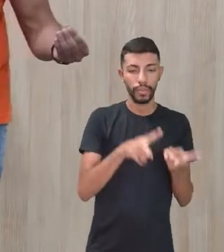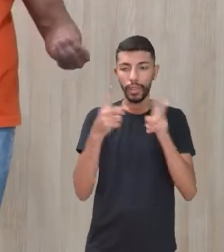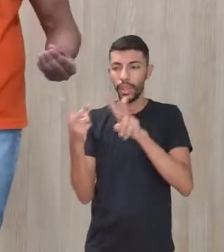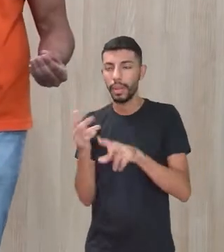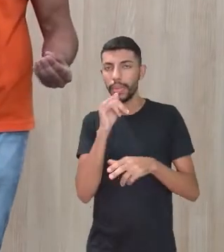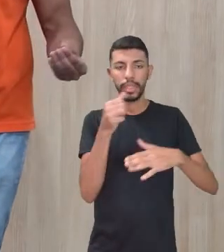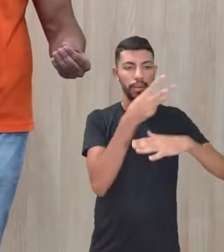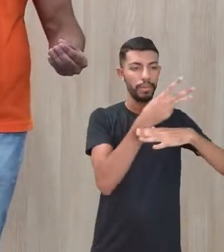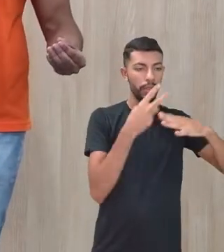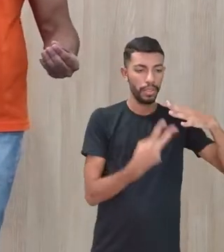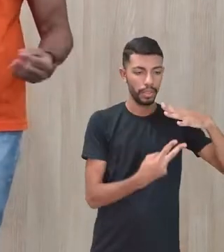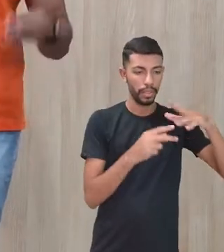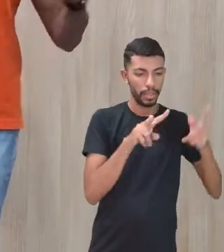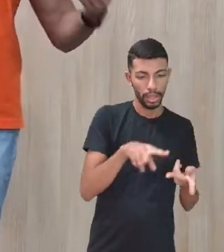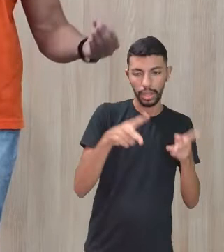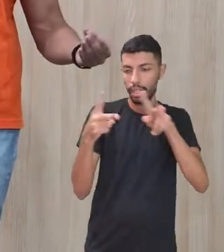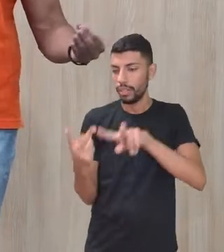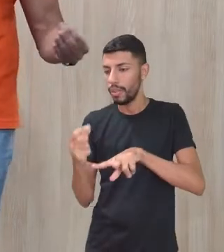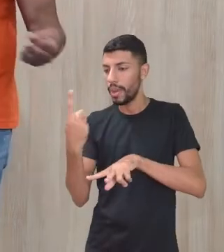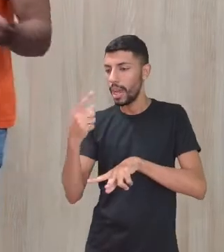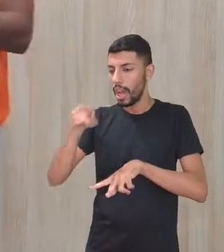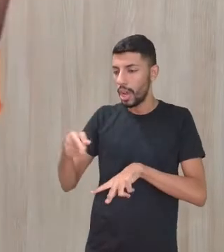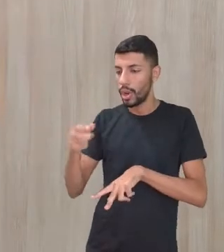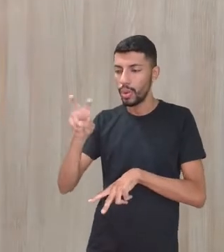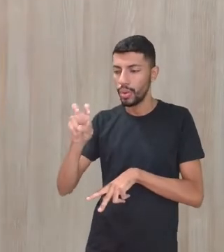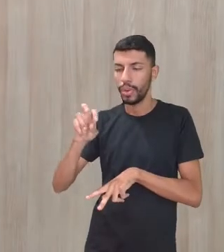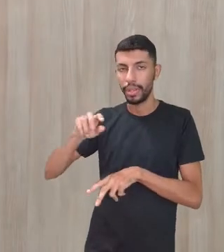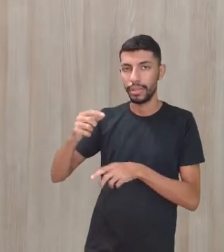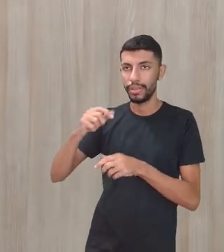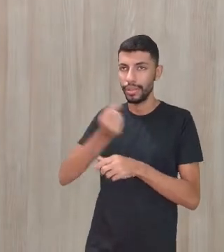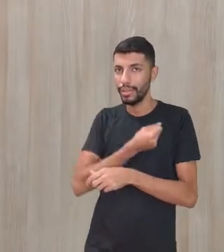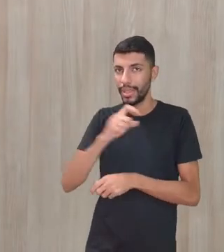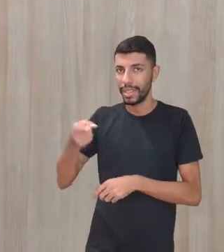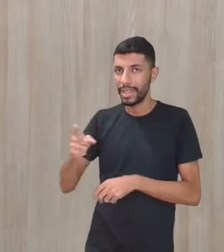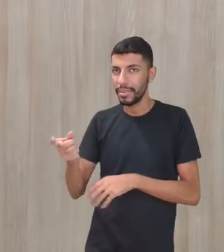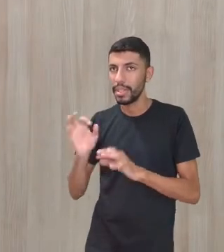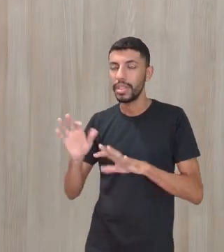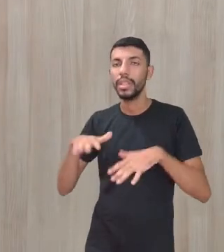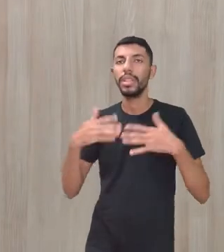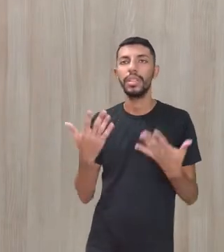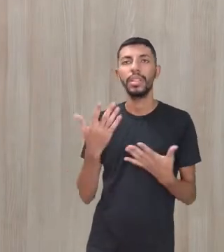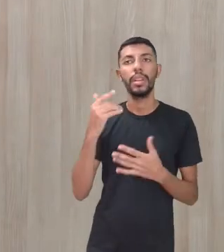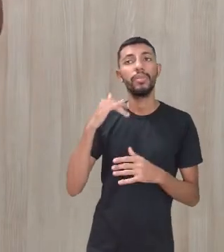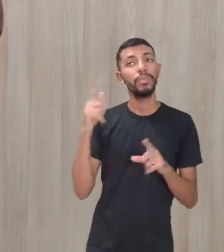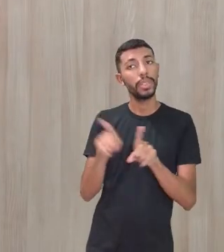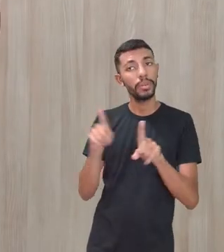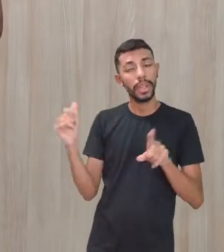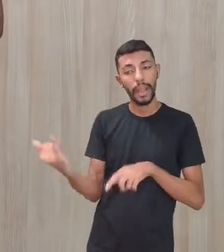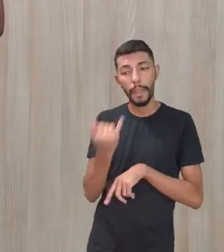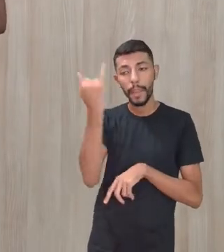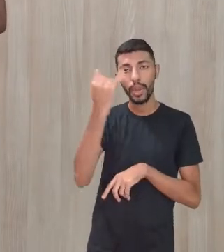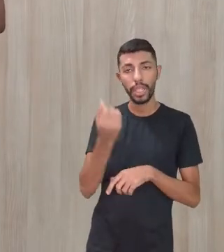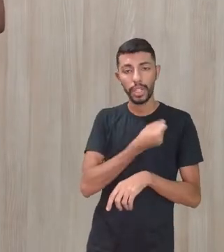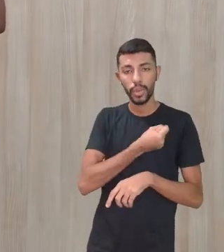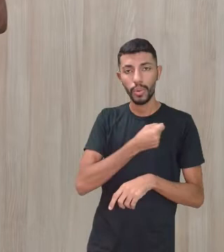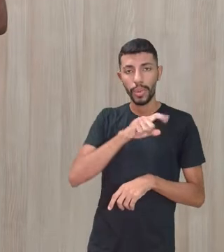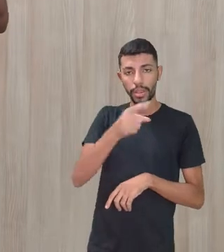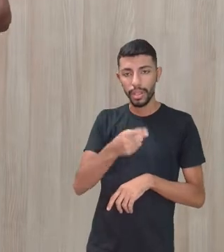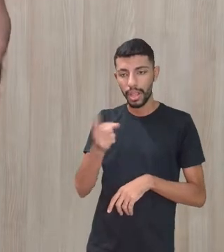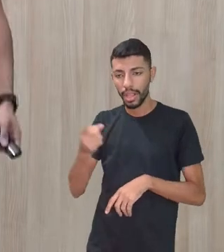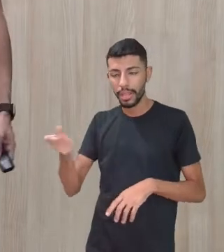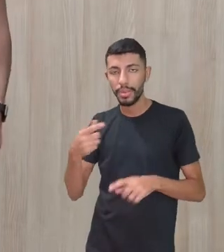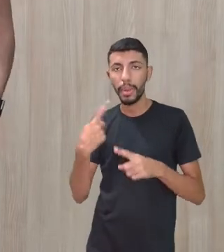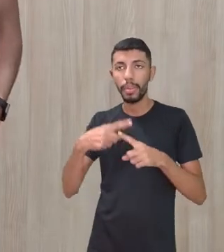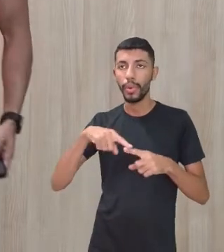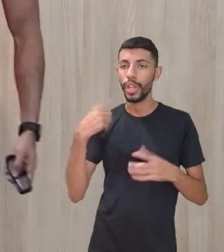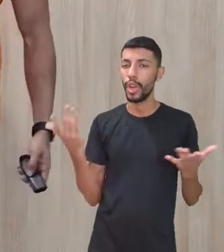para um número decimal, certo? Algumas formas. E também da importância desse número decimal, porque a gente não